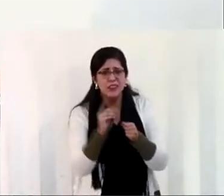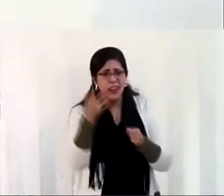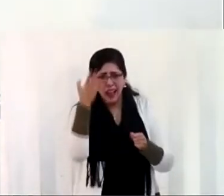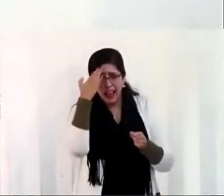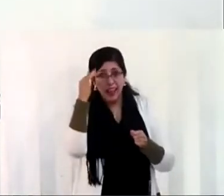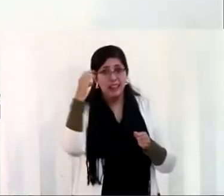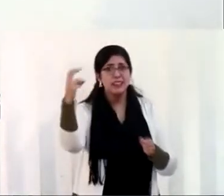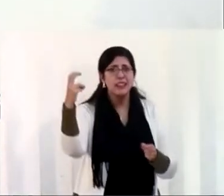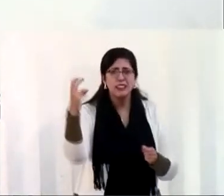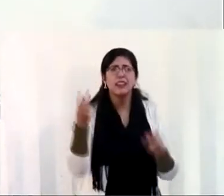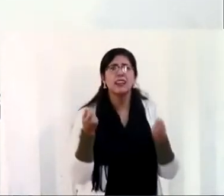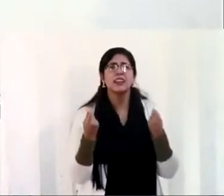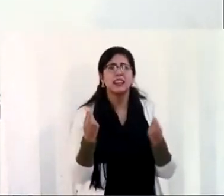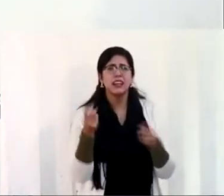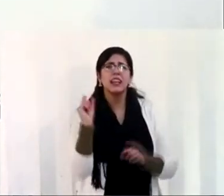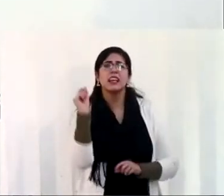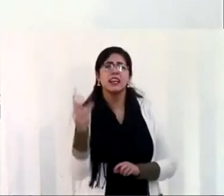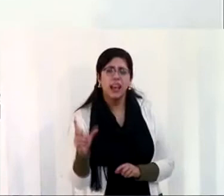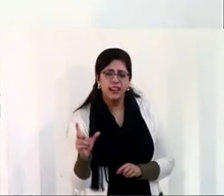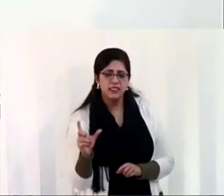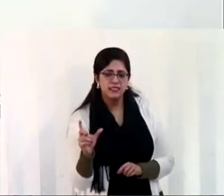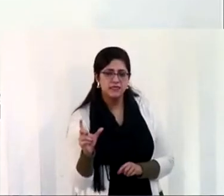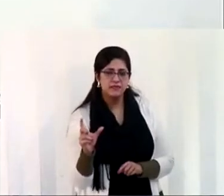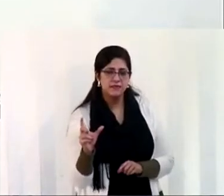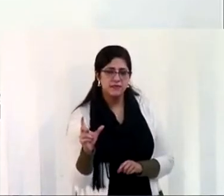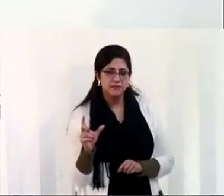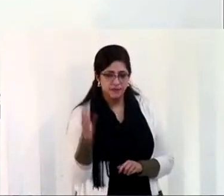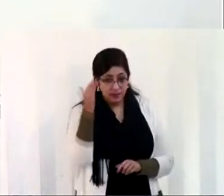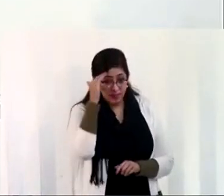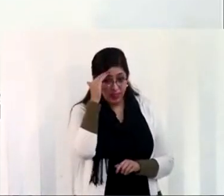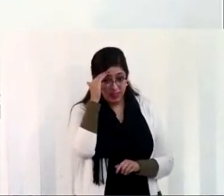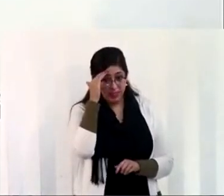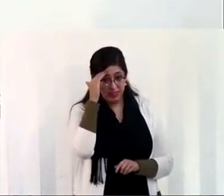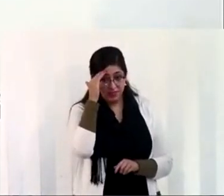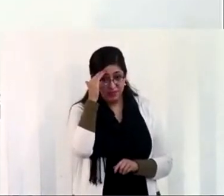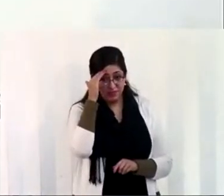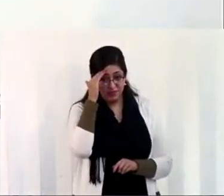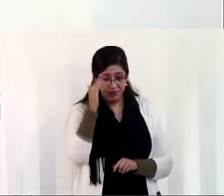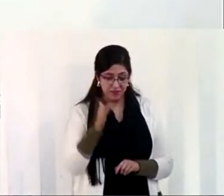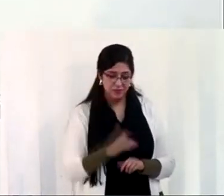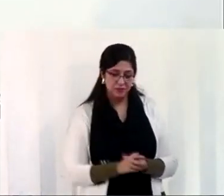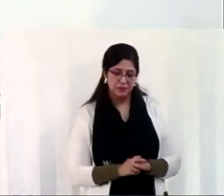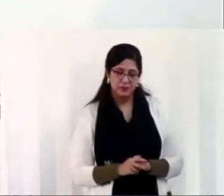essa? É isso que Jeremias está dizendo. O que está acontecendo, gente?